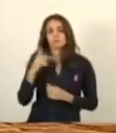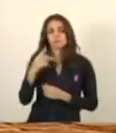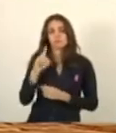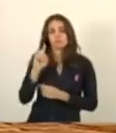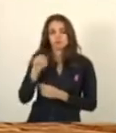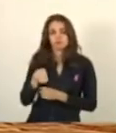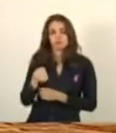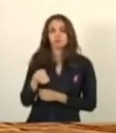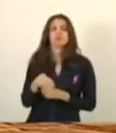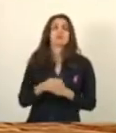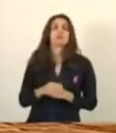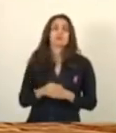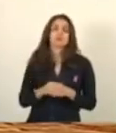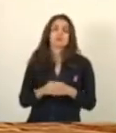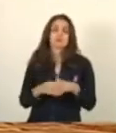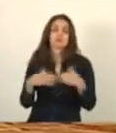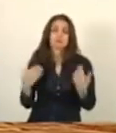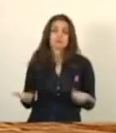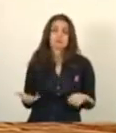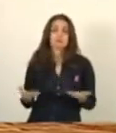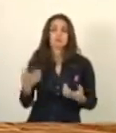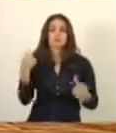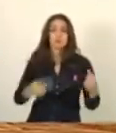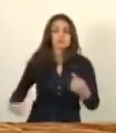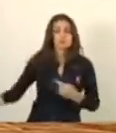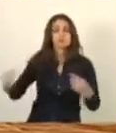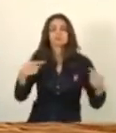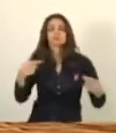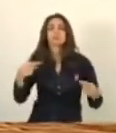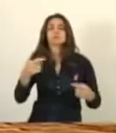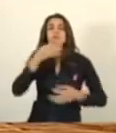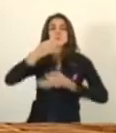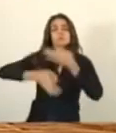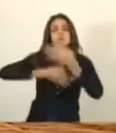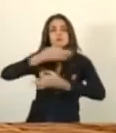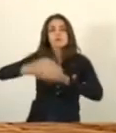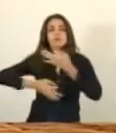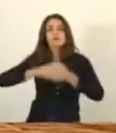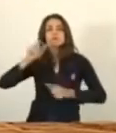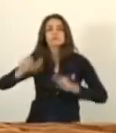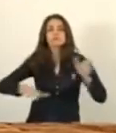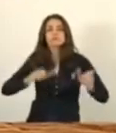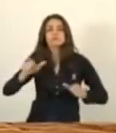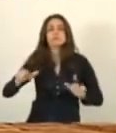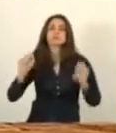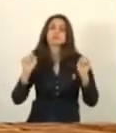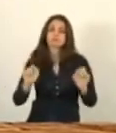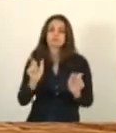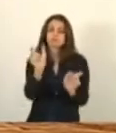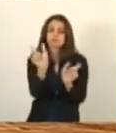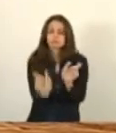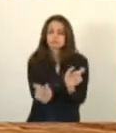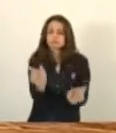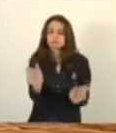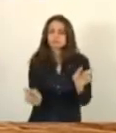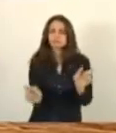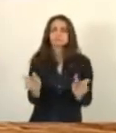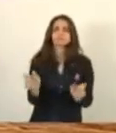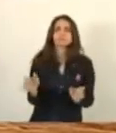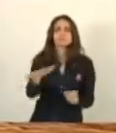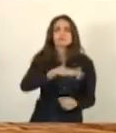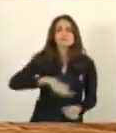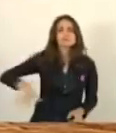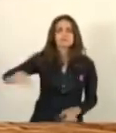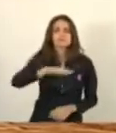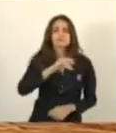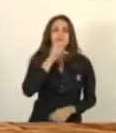Então, é importante a participação da população nesse tipo de discussão, uma vez que muda a vida. Nós tivemos um